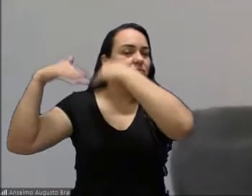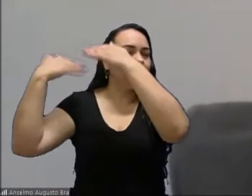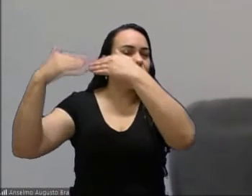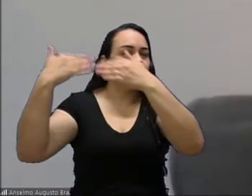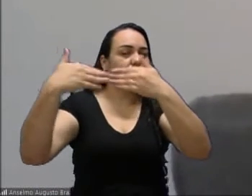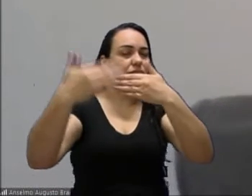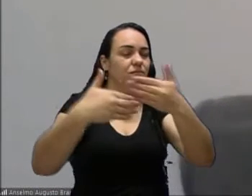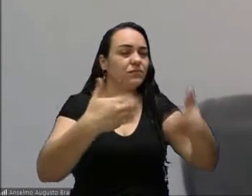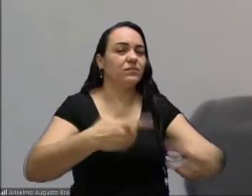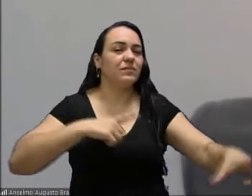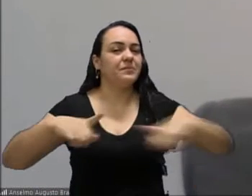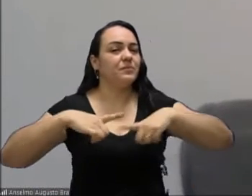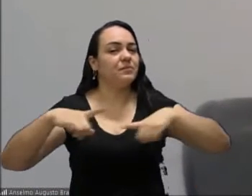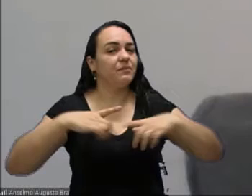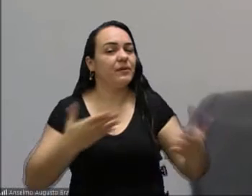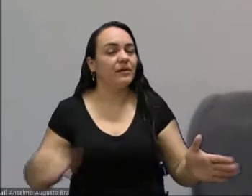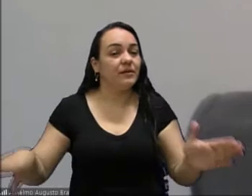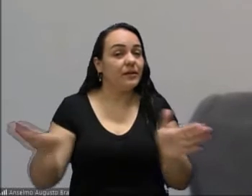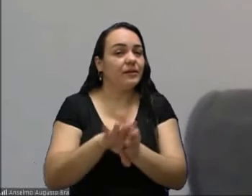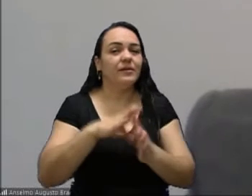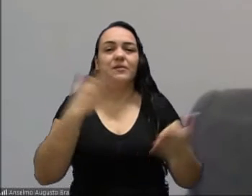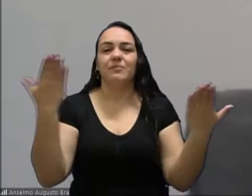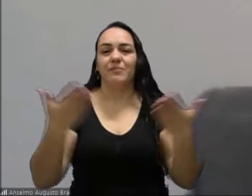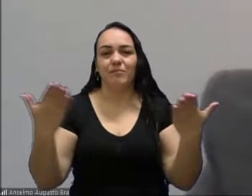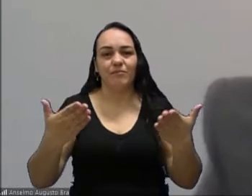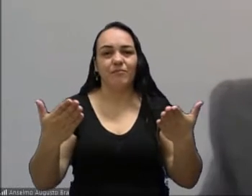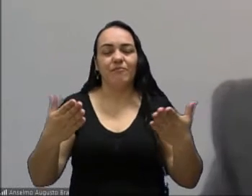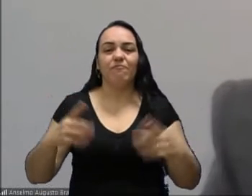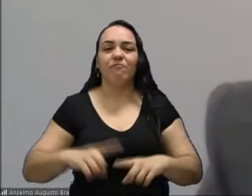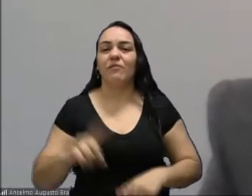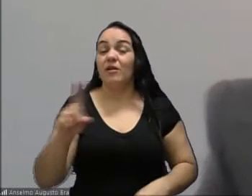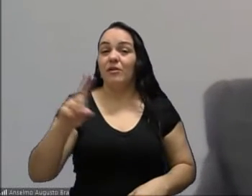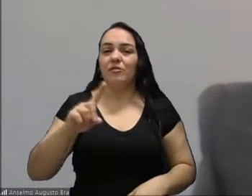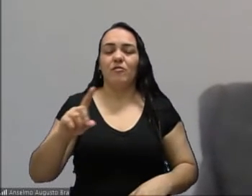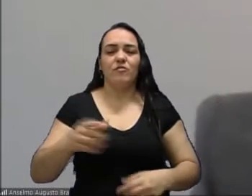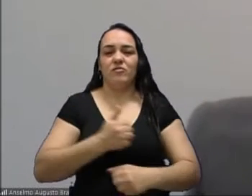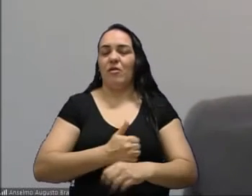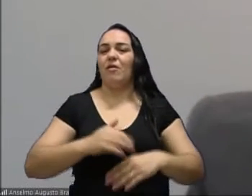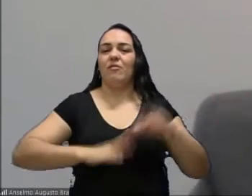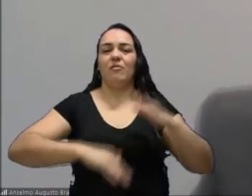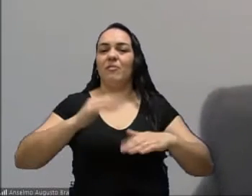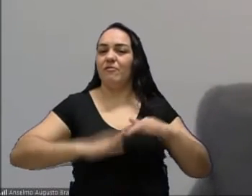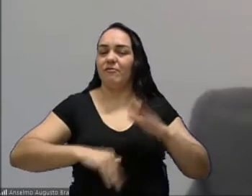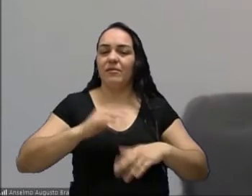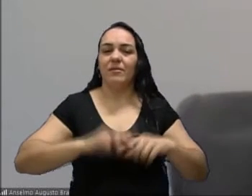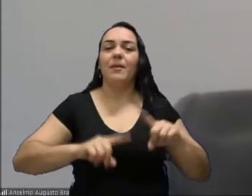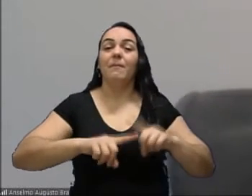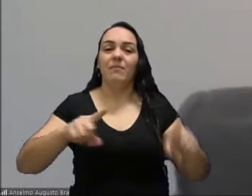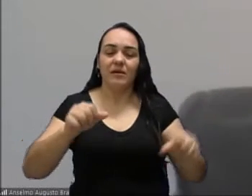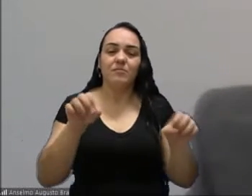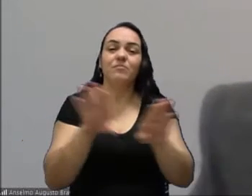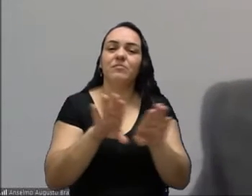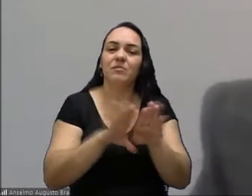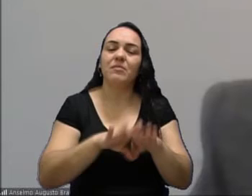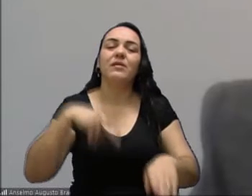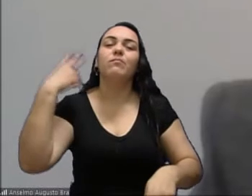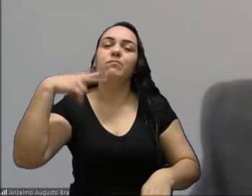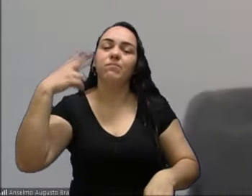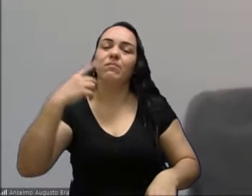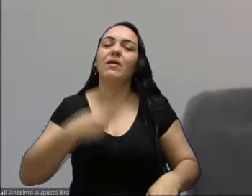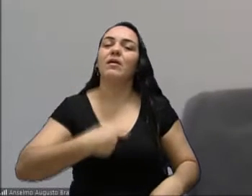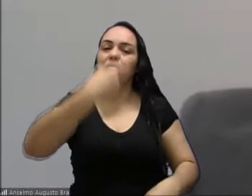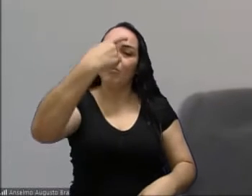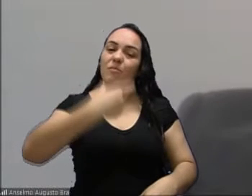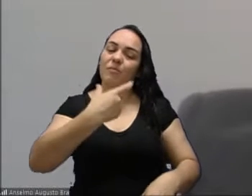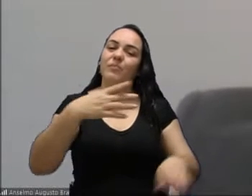a nossa trajetória, né, não só como profissional, agora como vereador, mas como ser humano